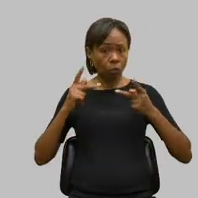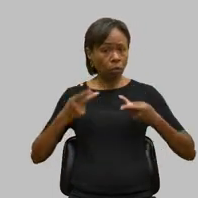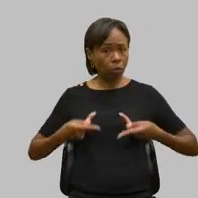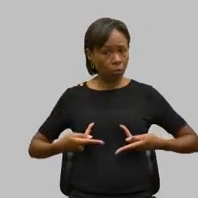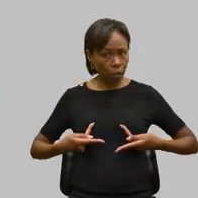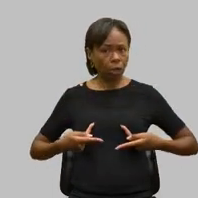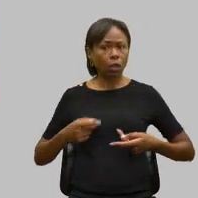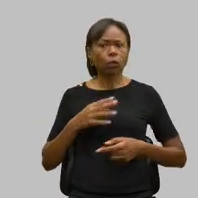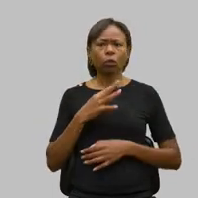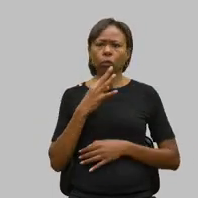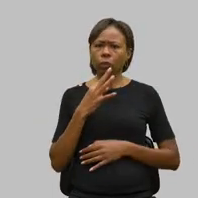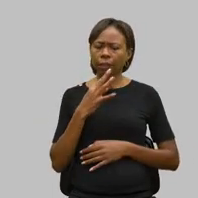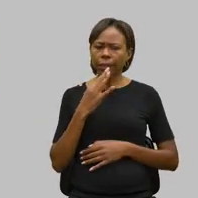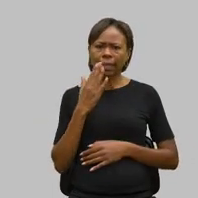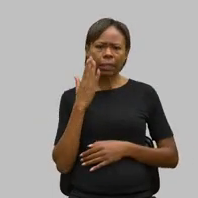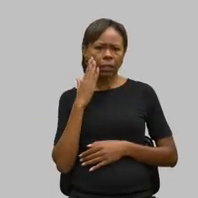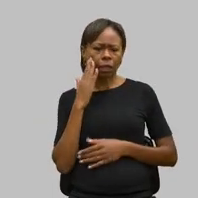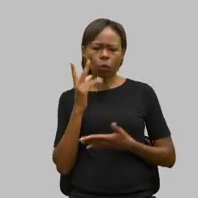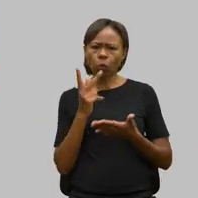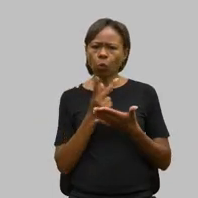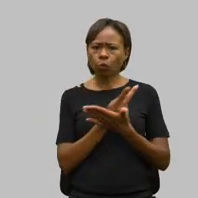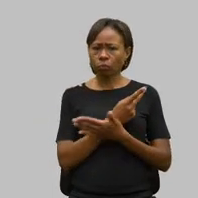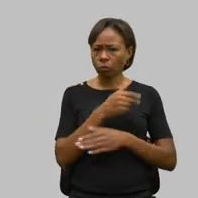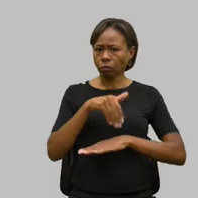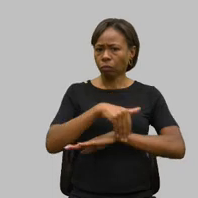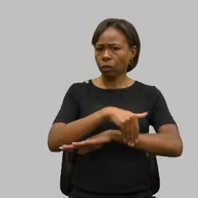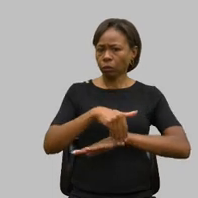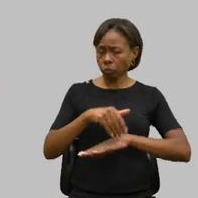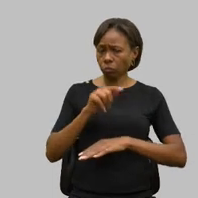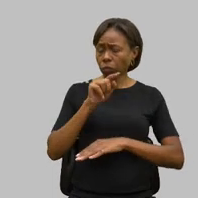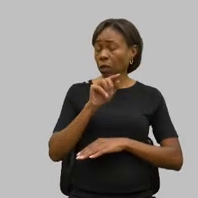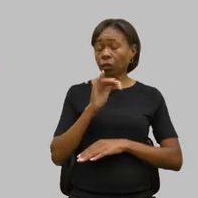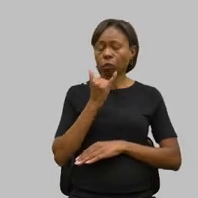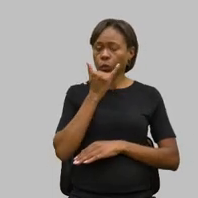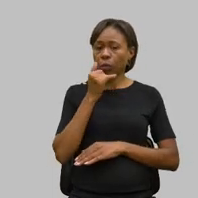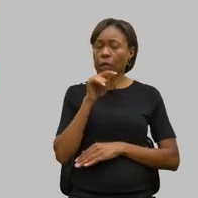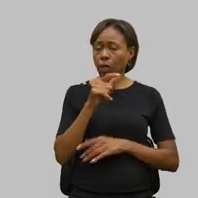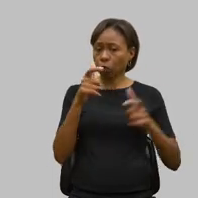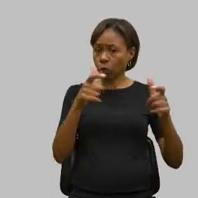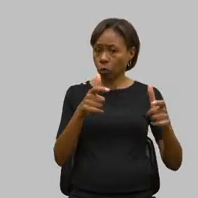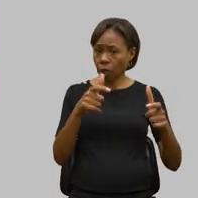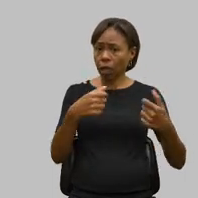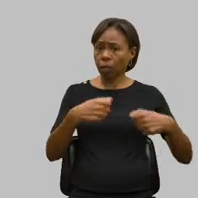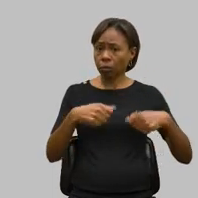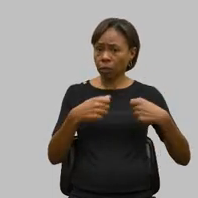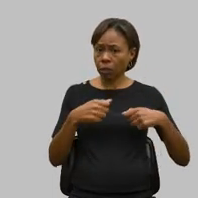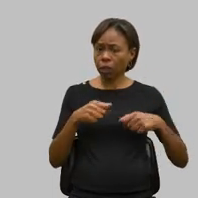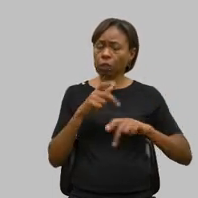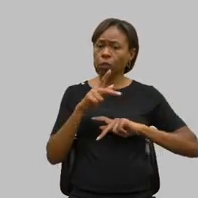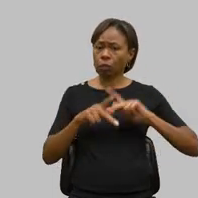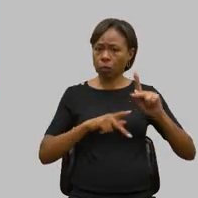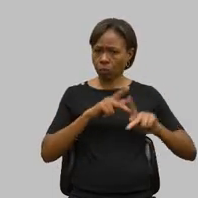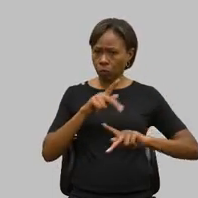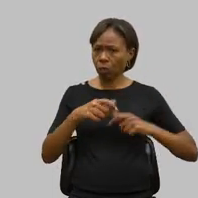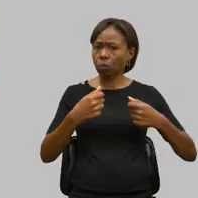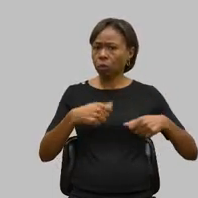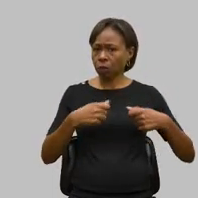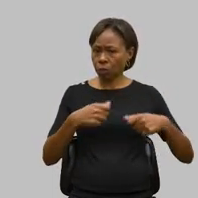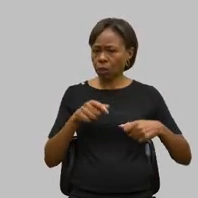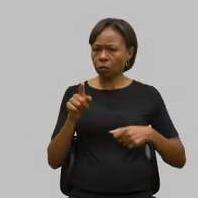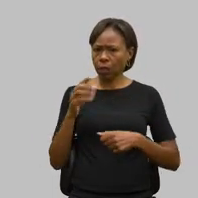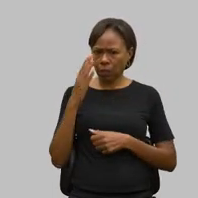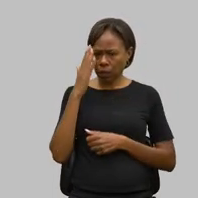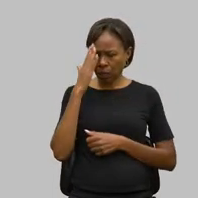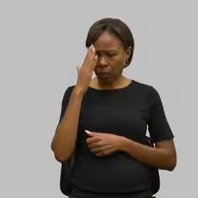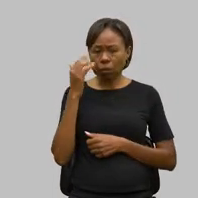está acontecendo lá na ponta, porque você, de fato, vai lá na ponta atender as nossas necessidades, as necessidades do povo. Algumas vezes eu já